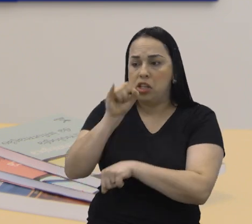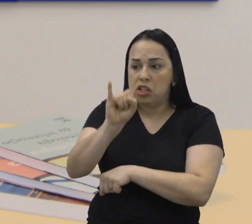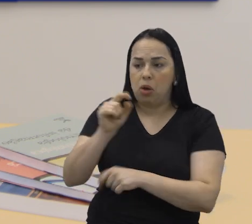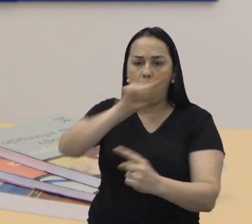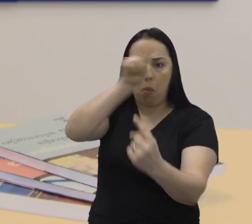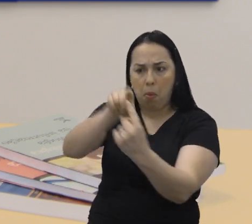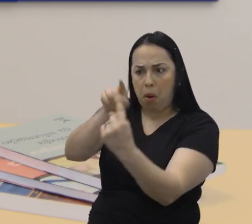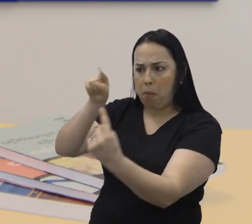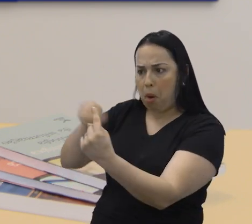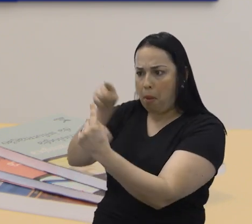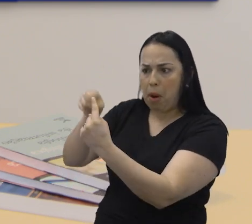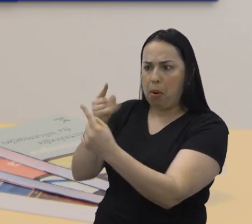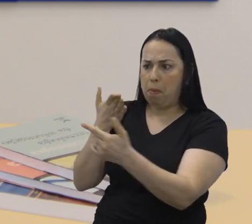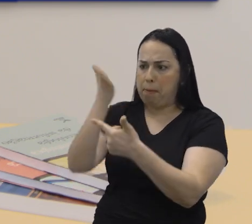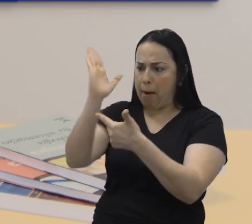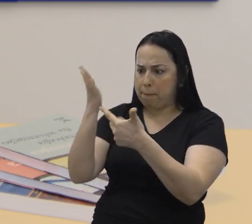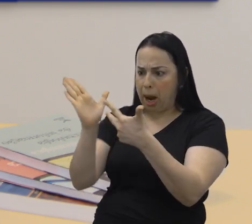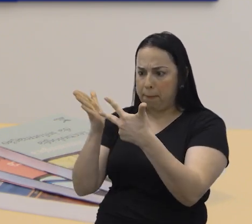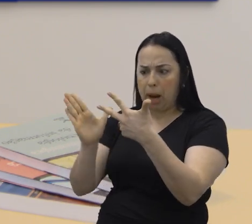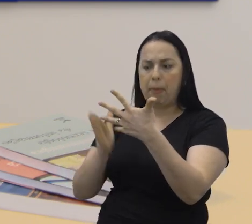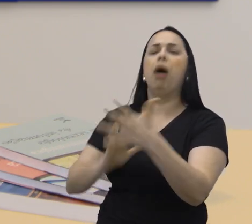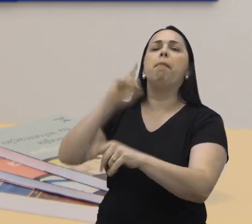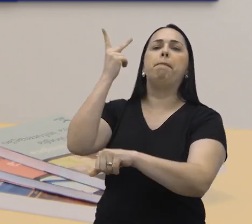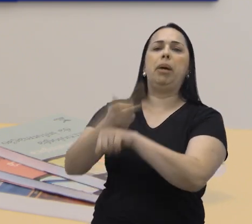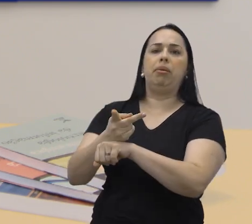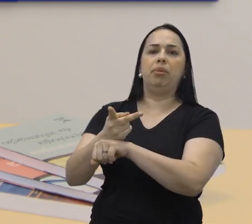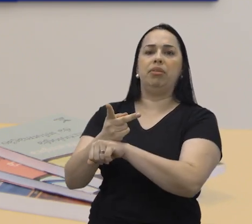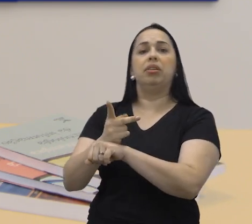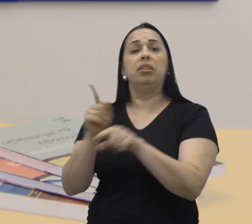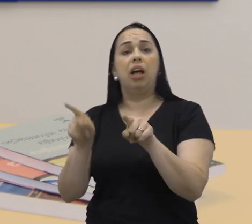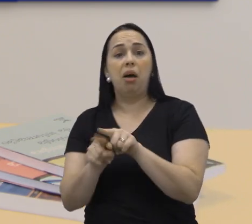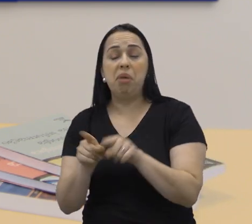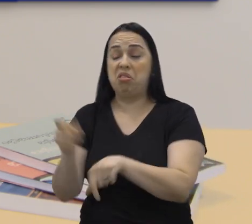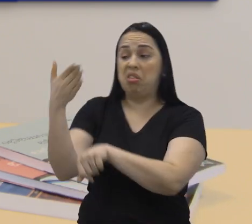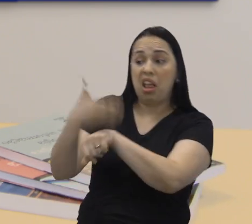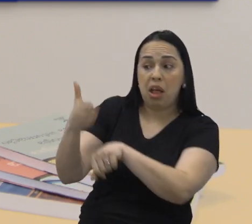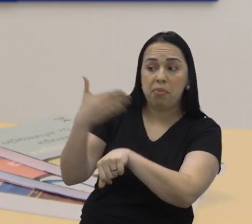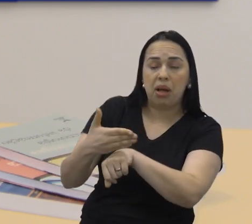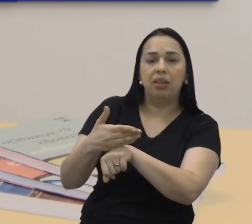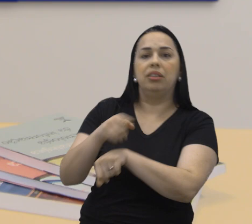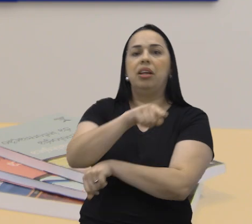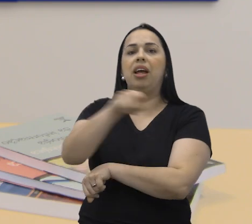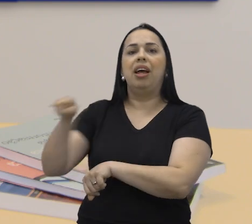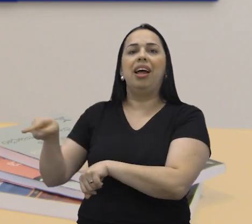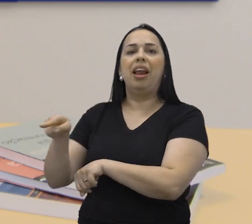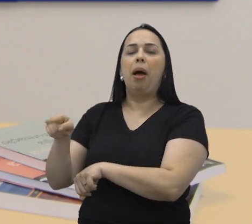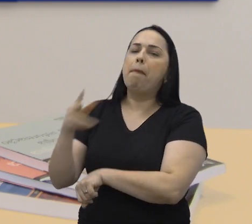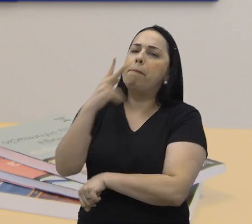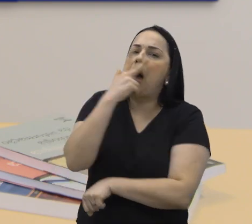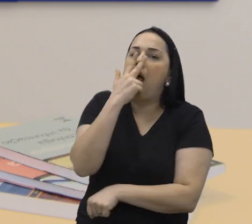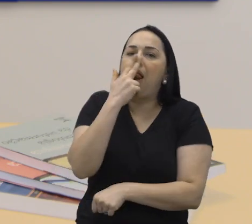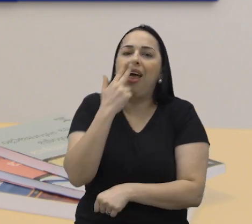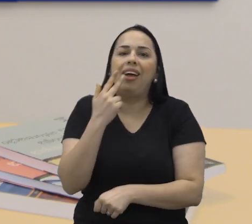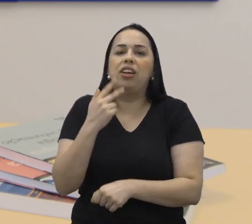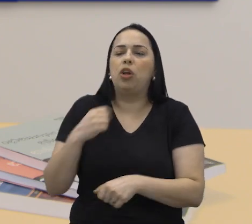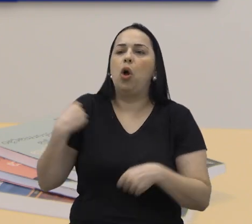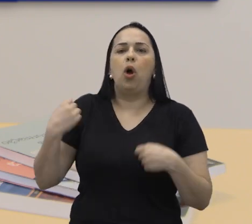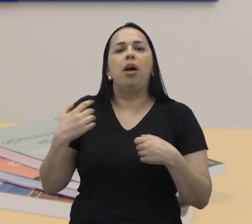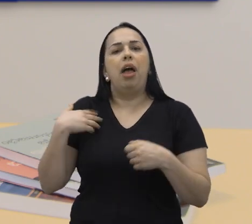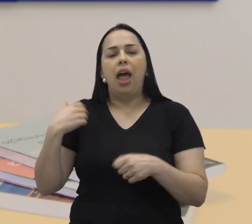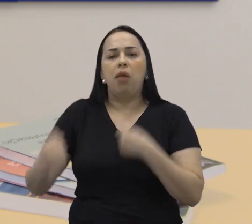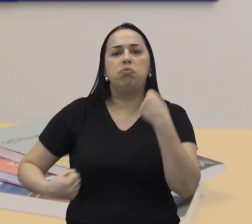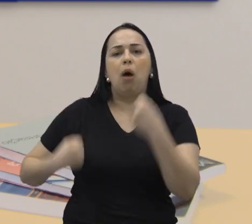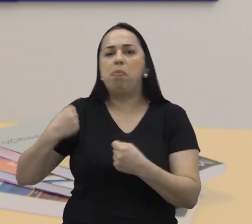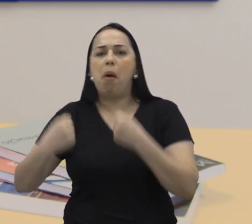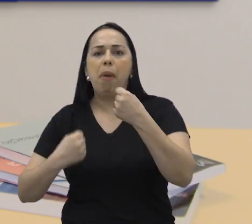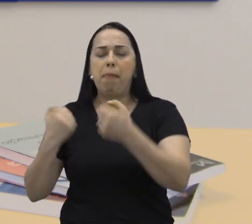objetivos. Estudo, tempo de treinamento, inovações introduzidas na empresa, e essas pessoas é como se estivesse ali correndo, fazendo